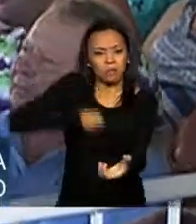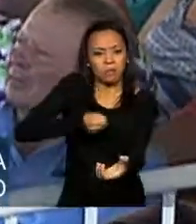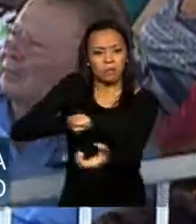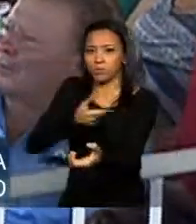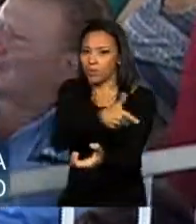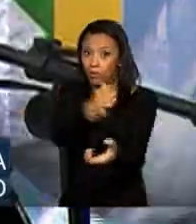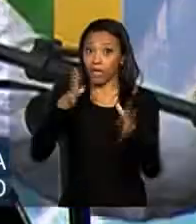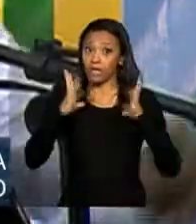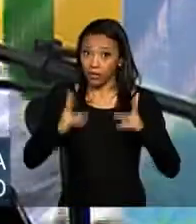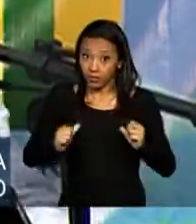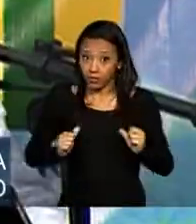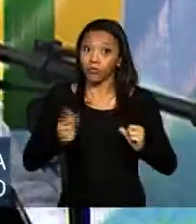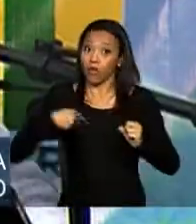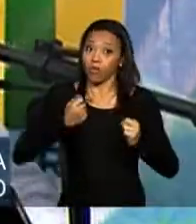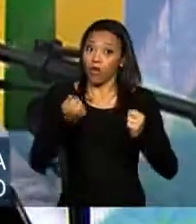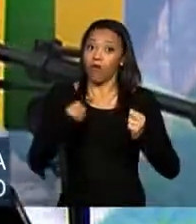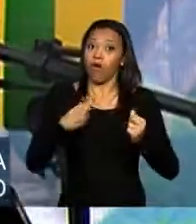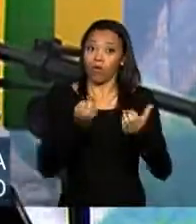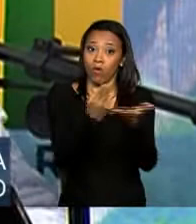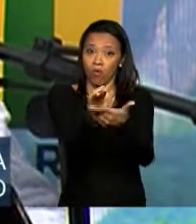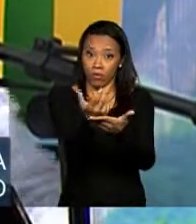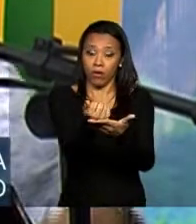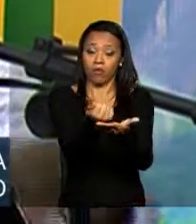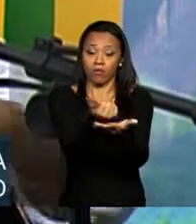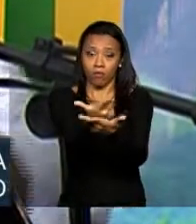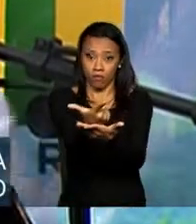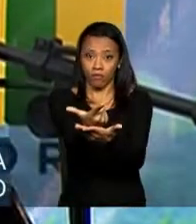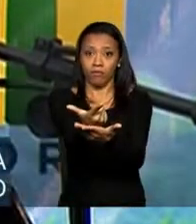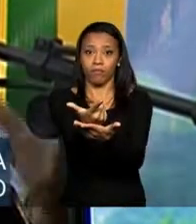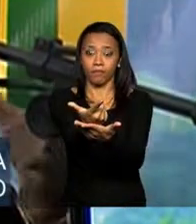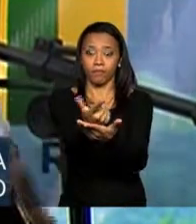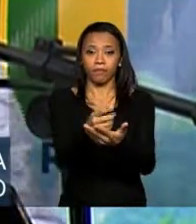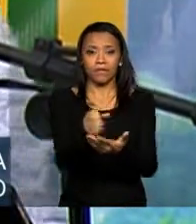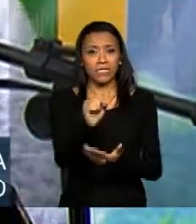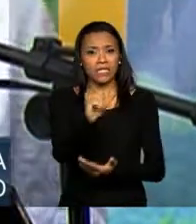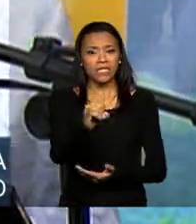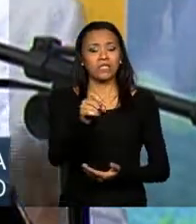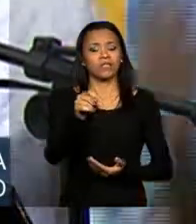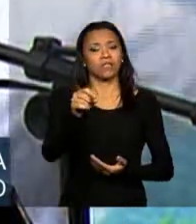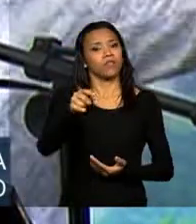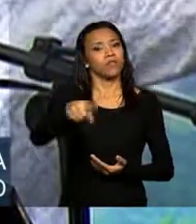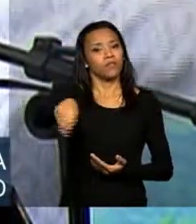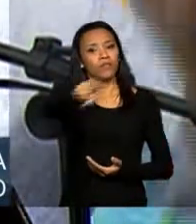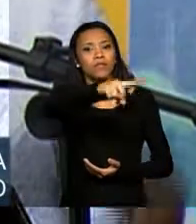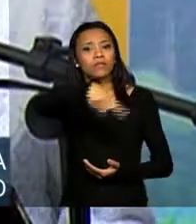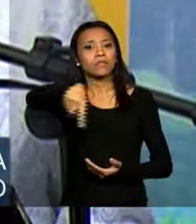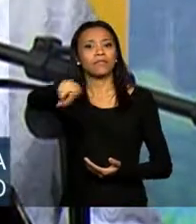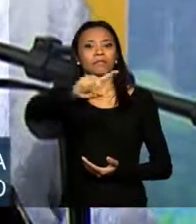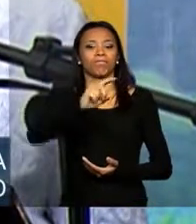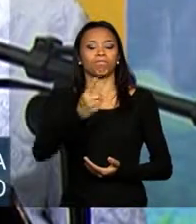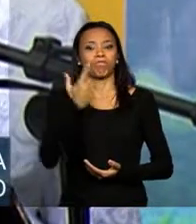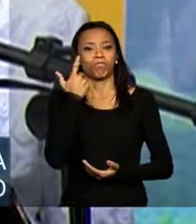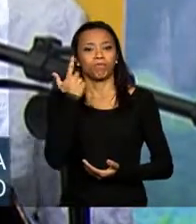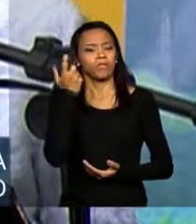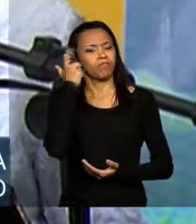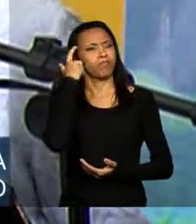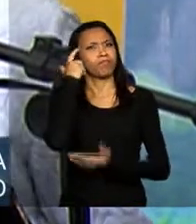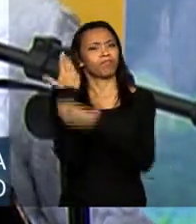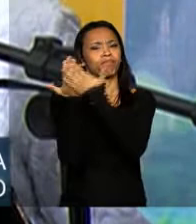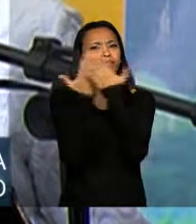sempre Opá distribui se você olhar para onde vai